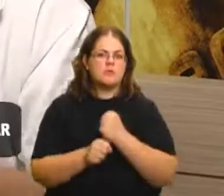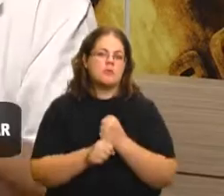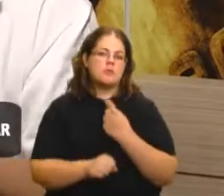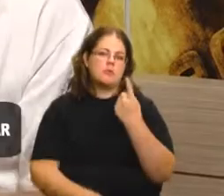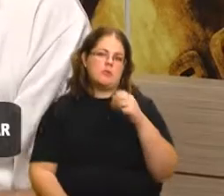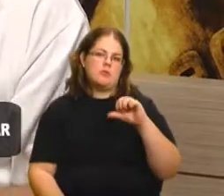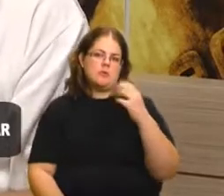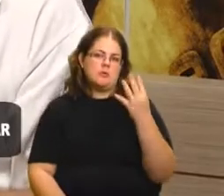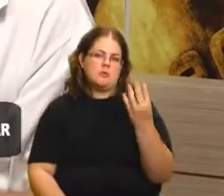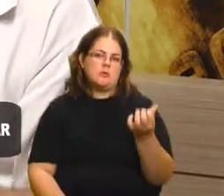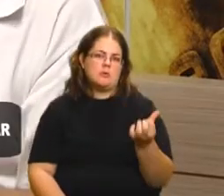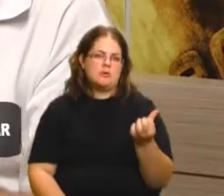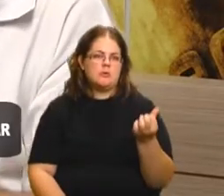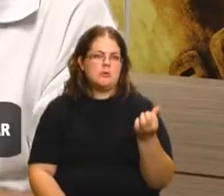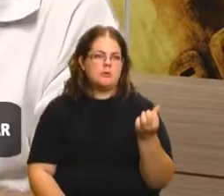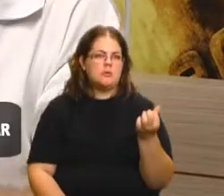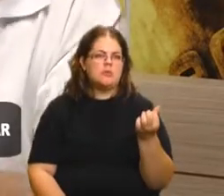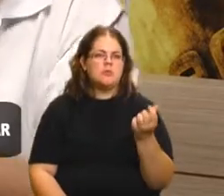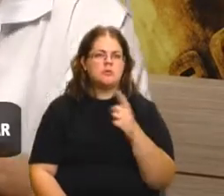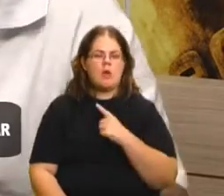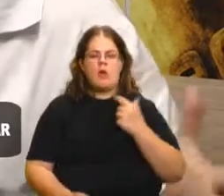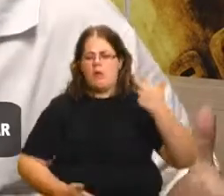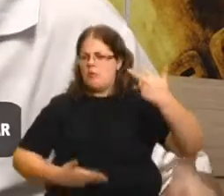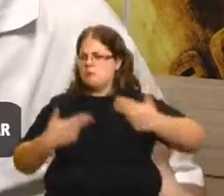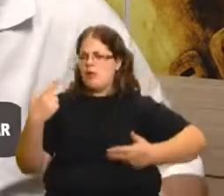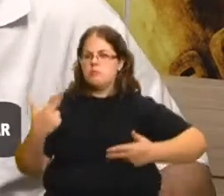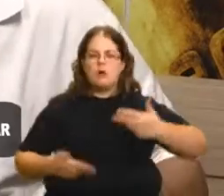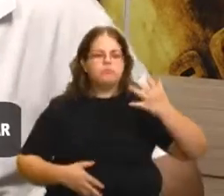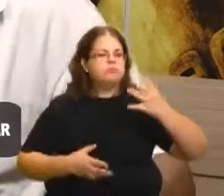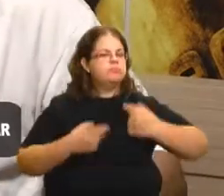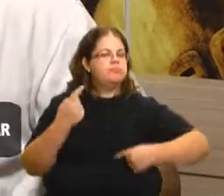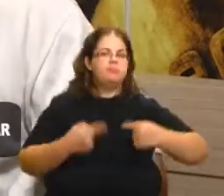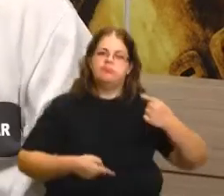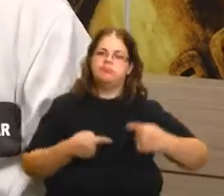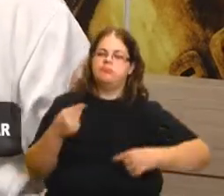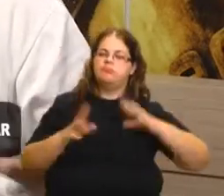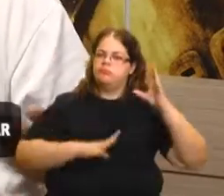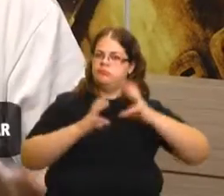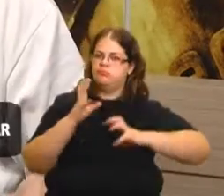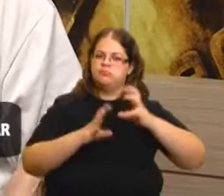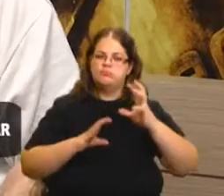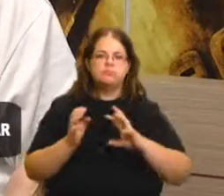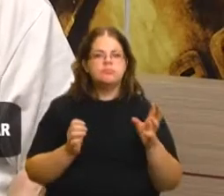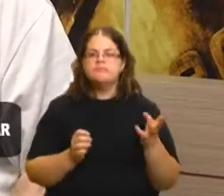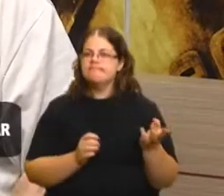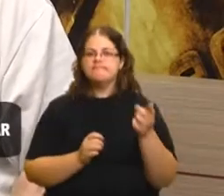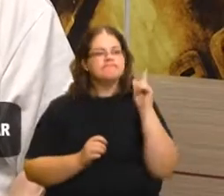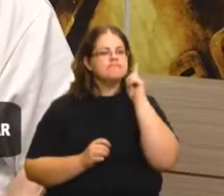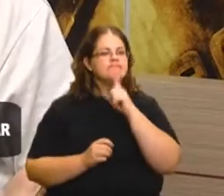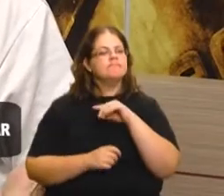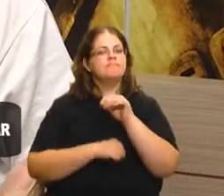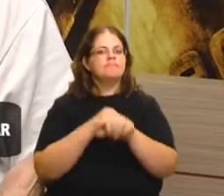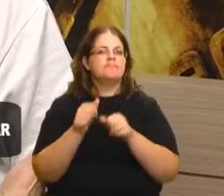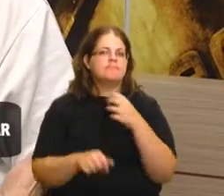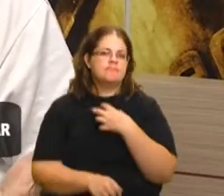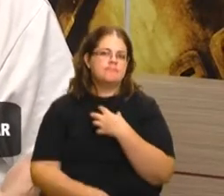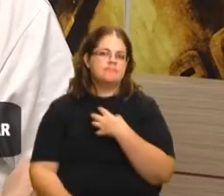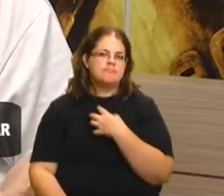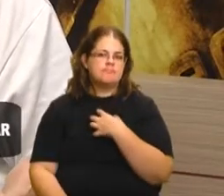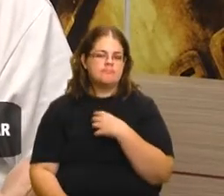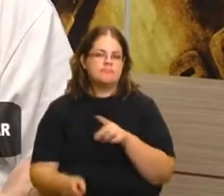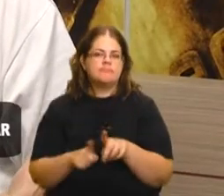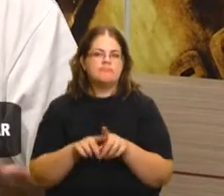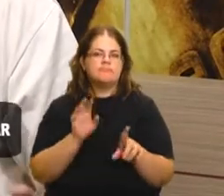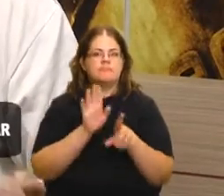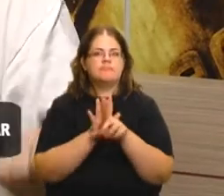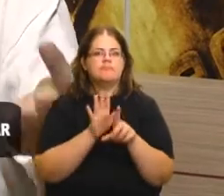1946. Esse artigo foi objeto de uma guerra no Congresso Nacional e Jango não tinha condição de mudar a